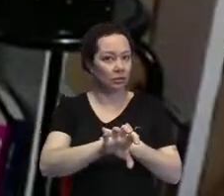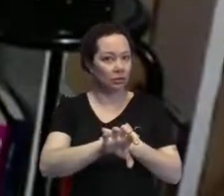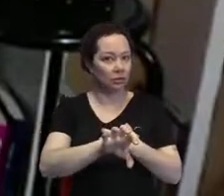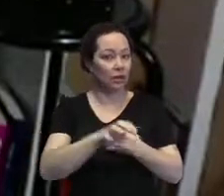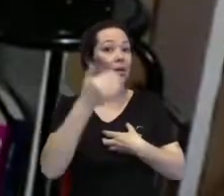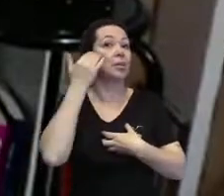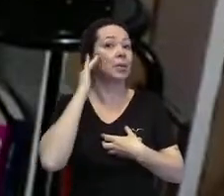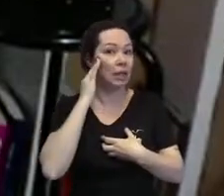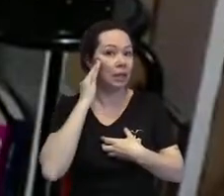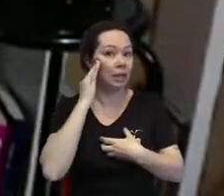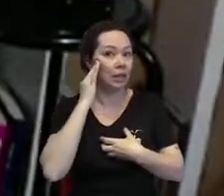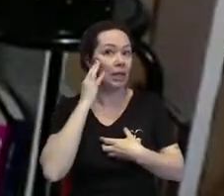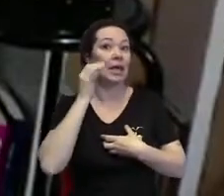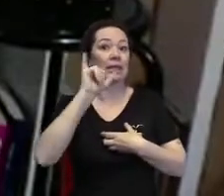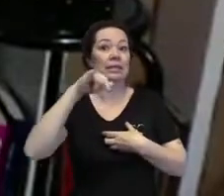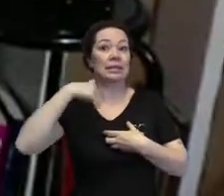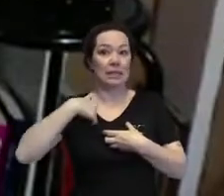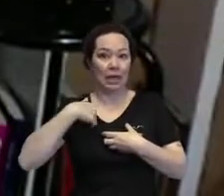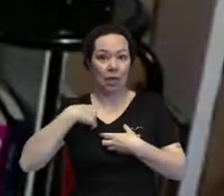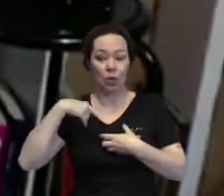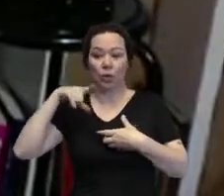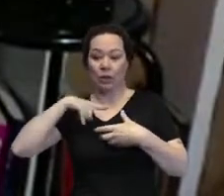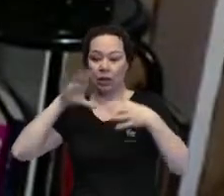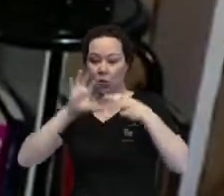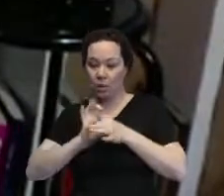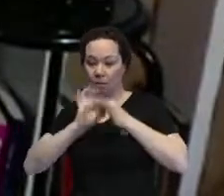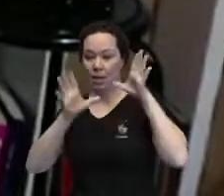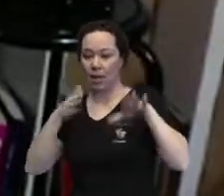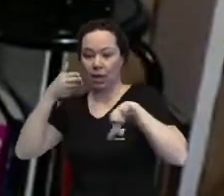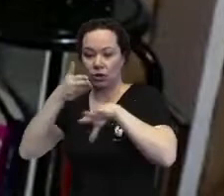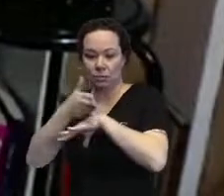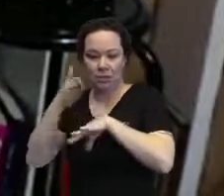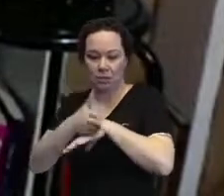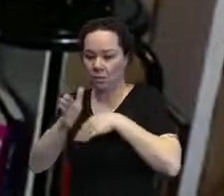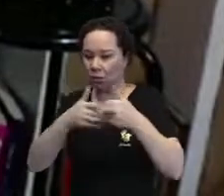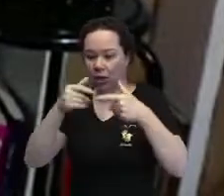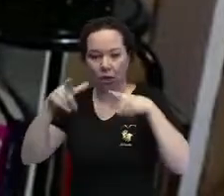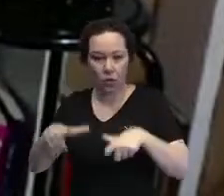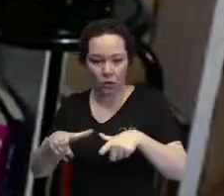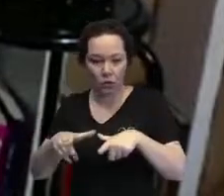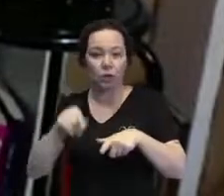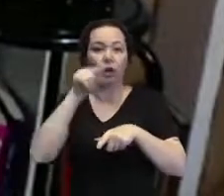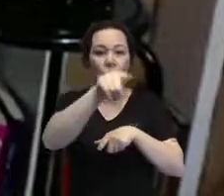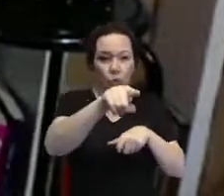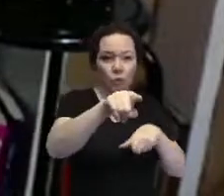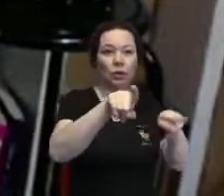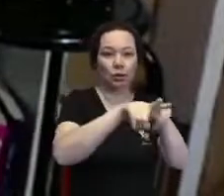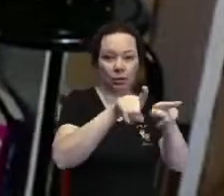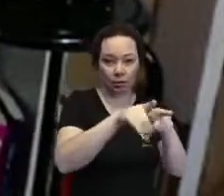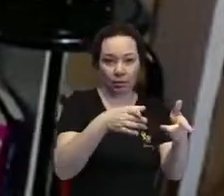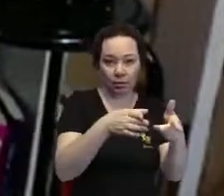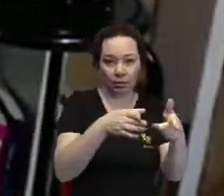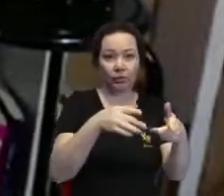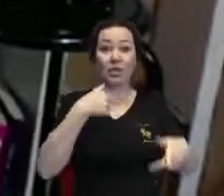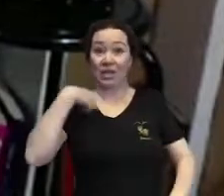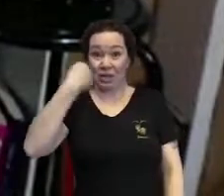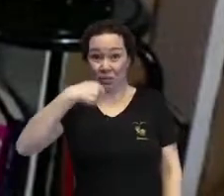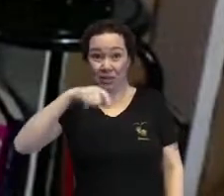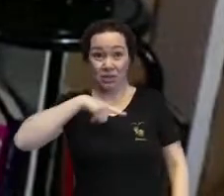liberdade é a sua liberdade? É necessário que eu tenha um filho nessa condição para que desperte